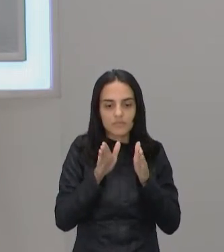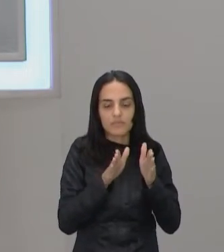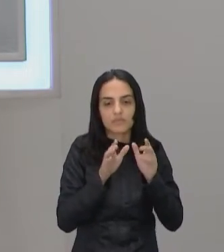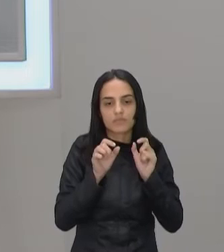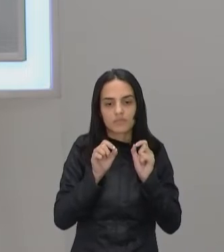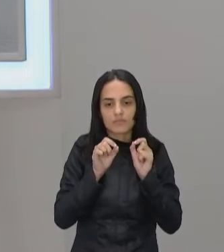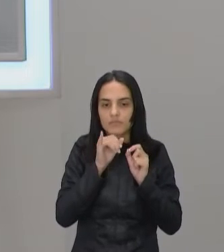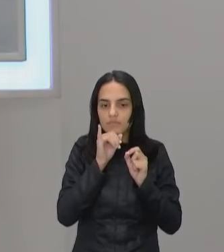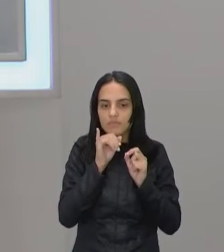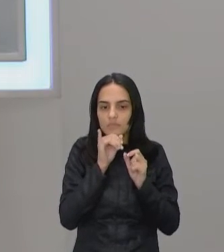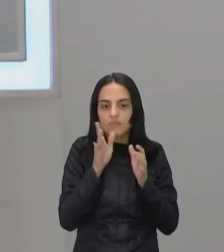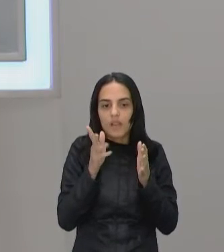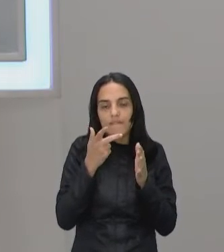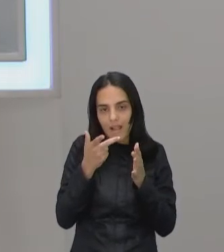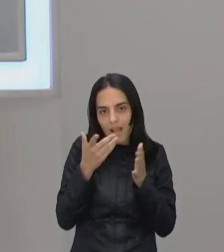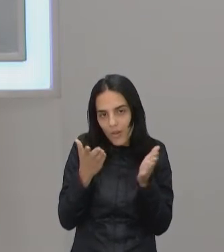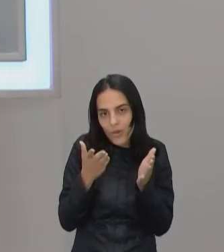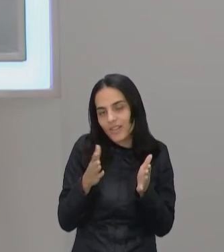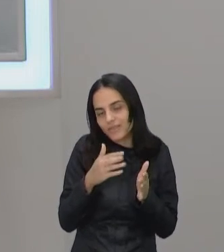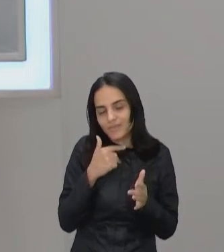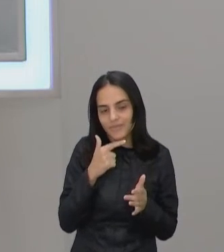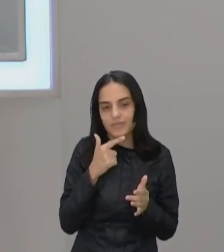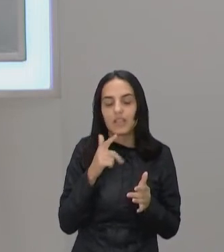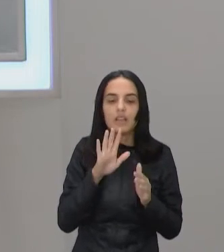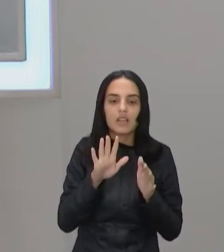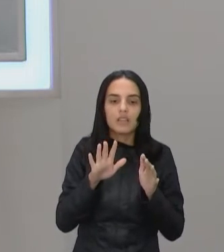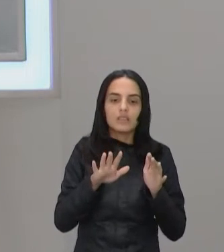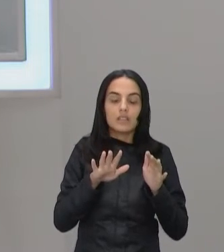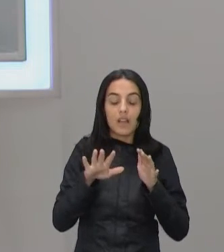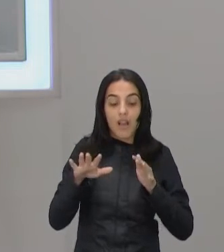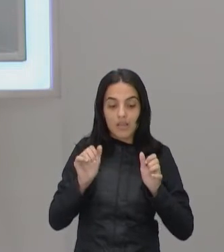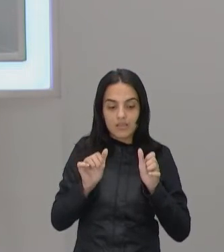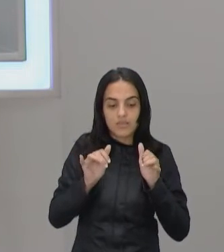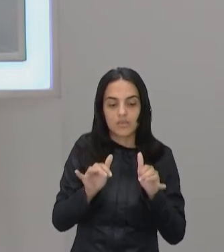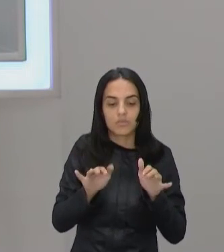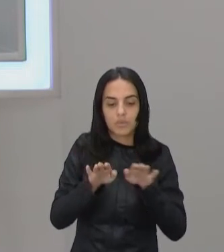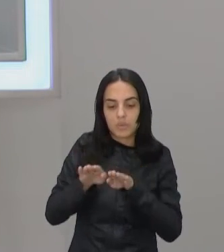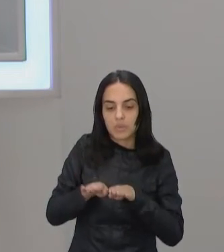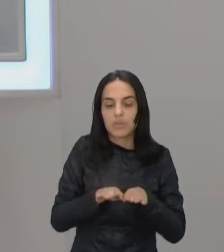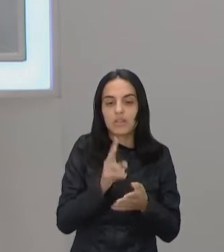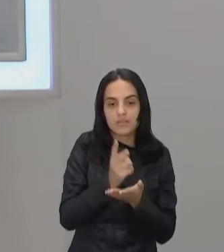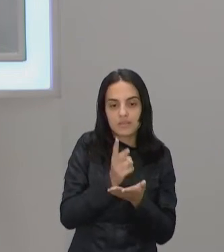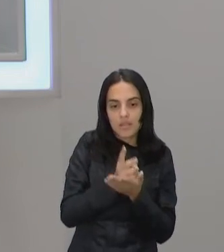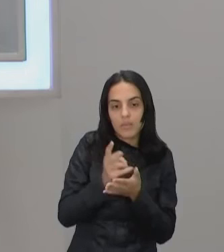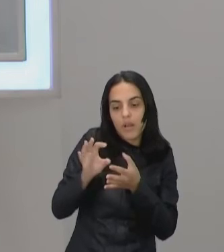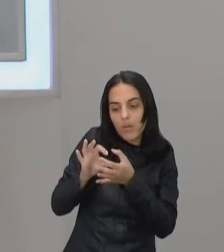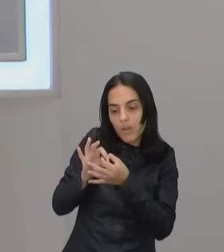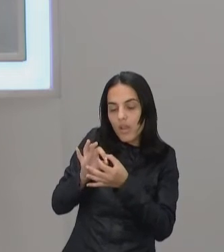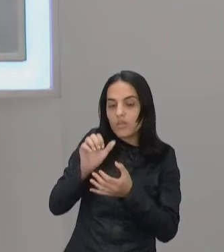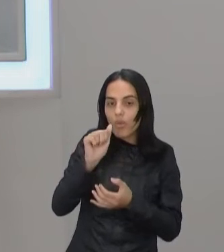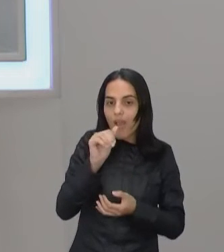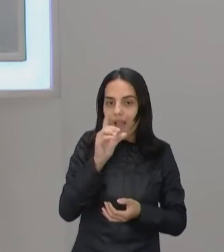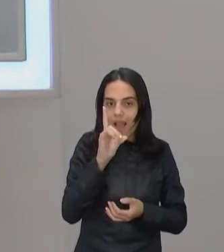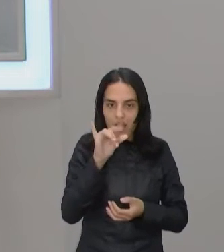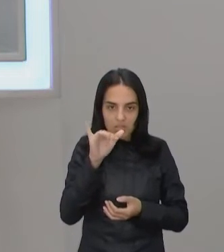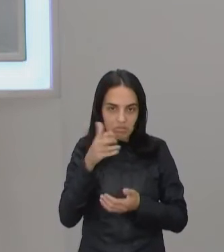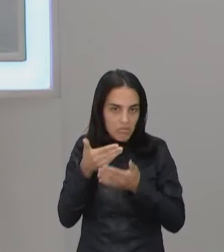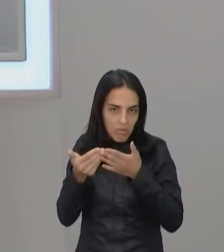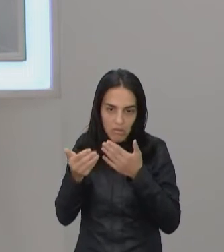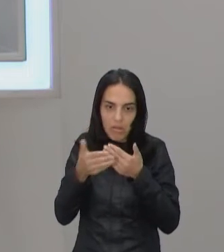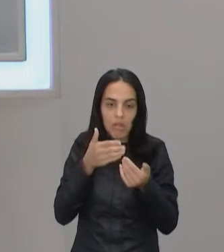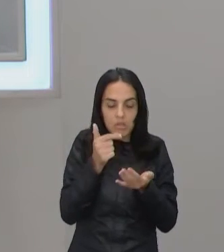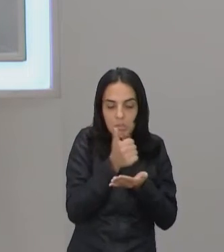é o nosso objetivo agora falar disso. Mas então a reação de neutralização, ela sempre vai ser a combinação de um ácido qualquer, de uma